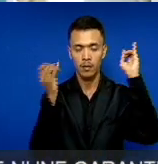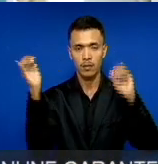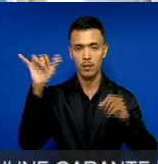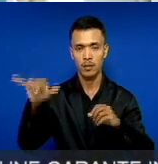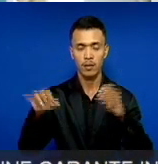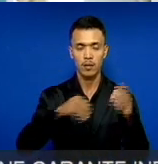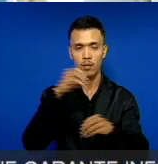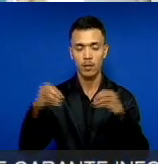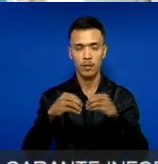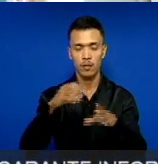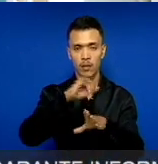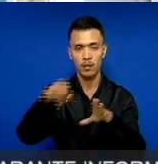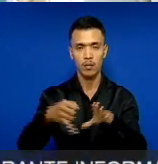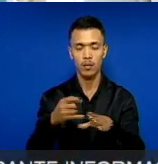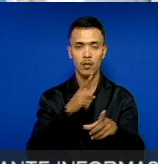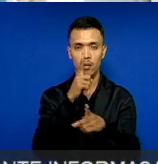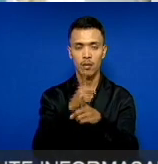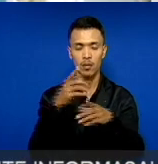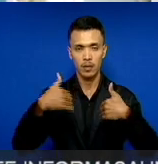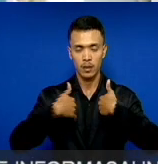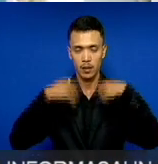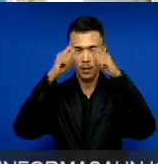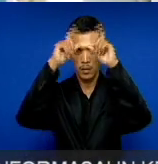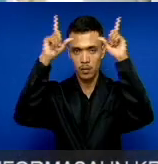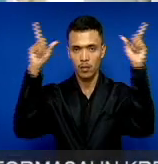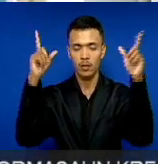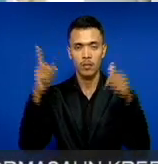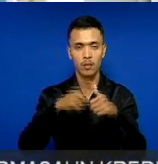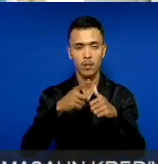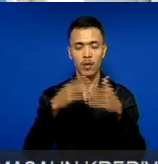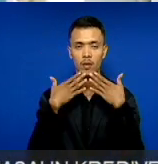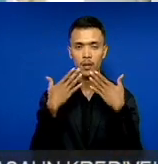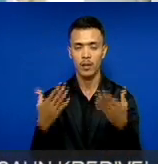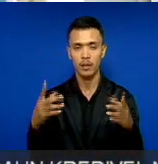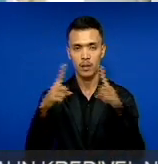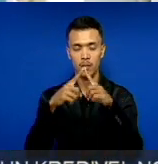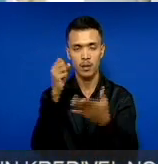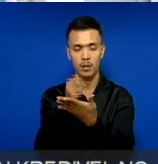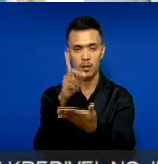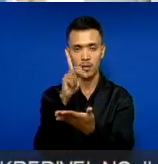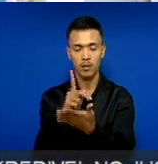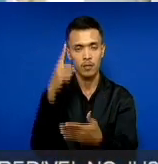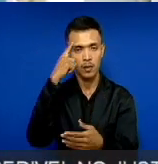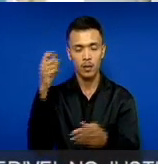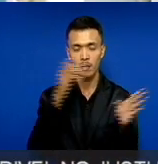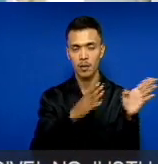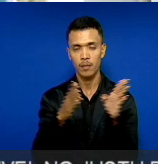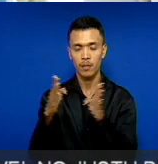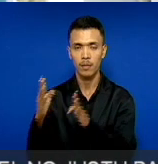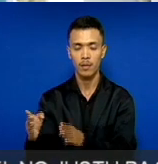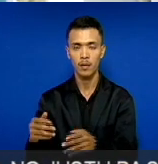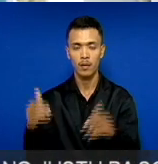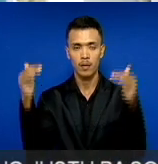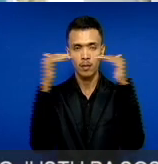Conobá, inclusão e da Lolosi Haiti. Também é que primeiro agradecer a SECOMS, também ele organiza sessão específica da né,